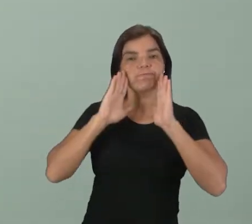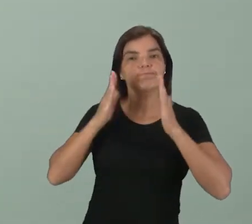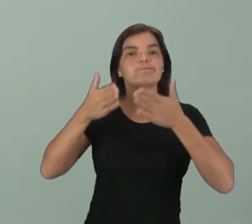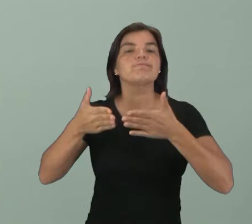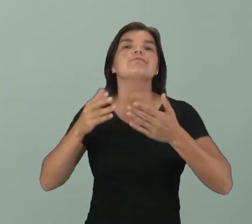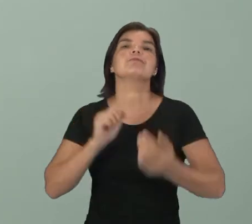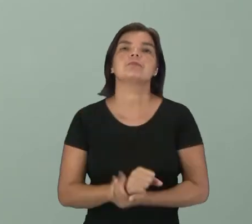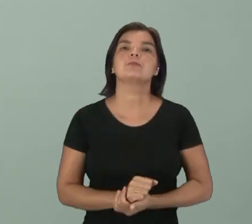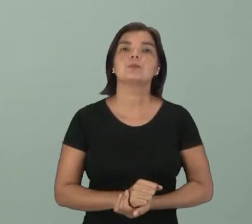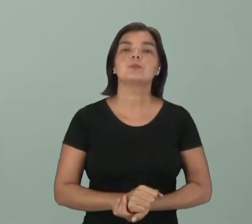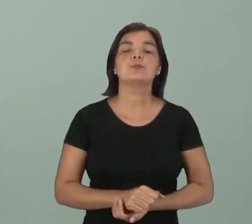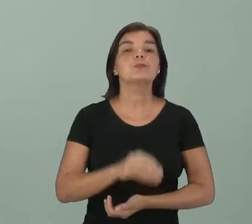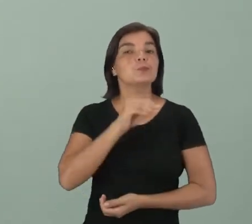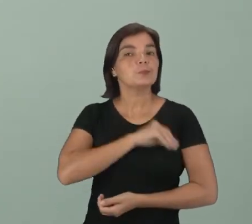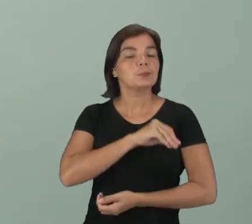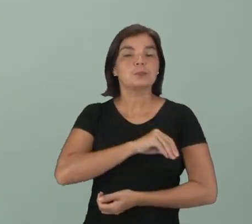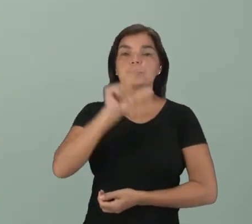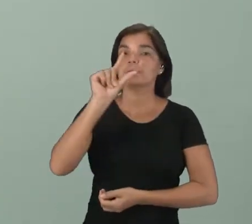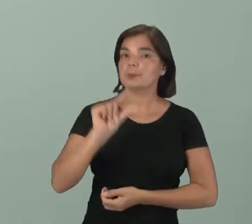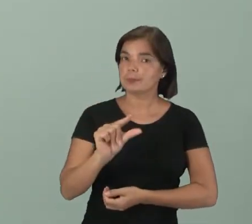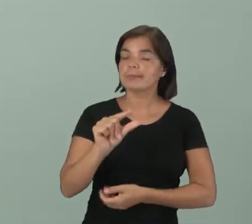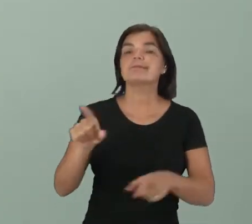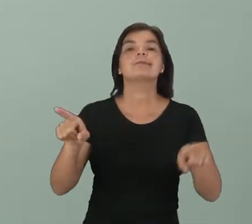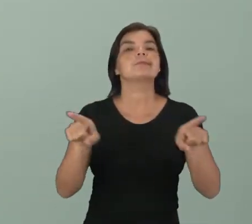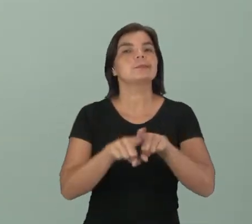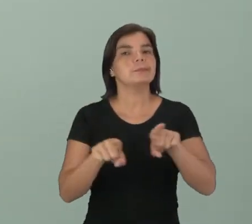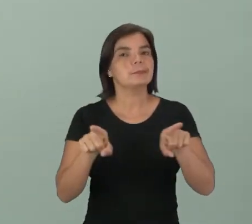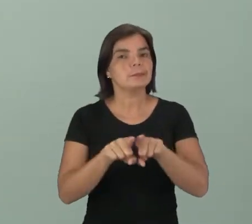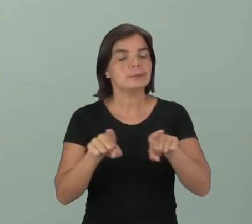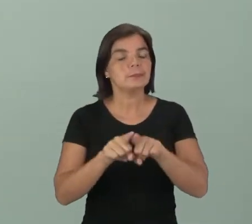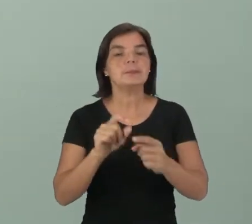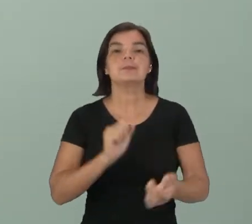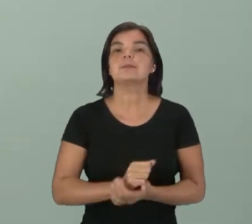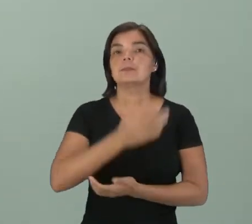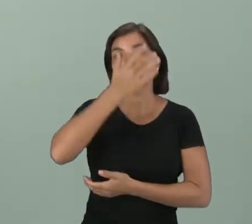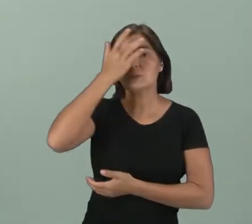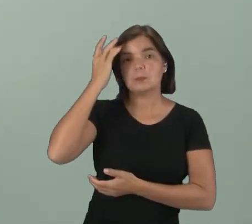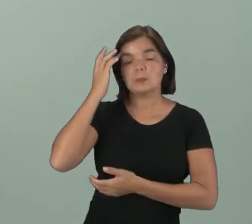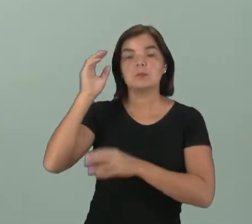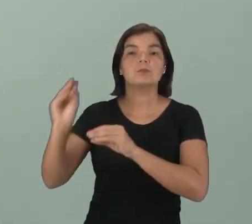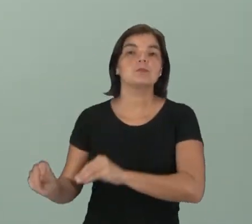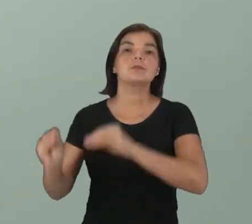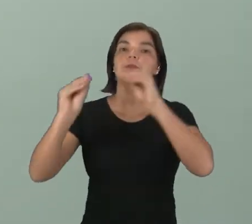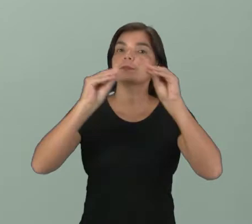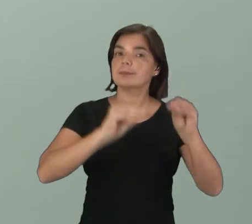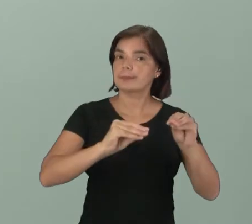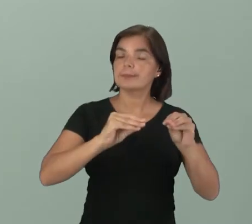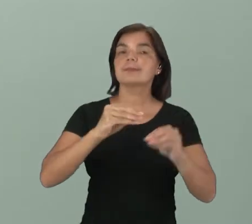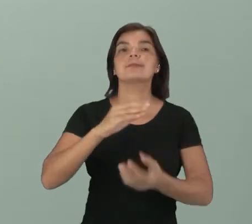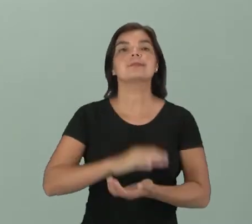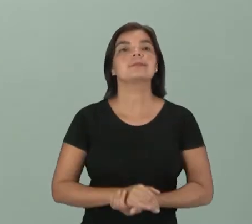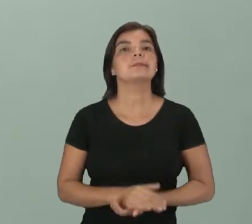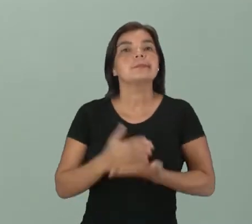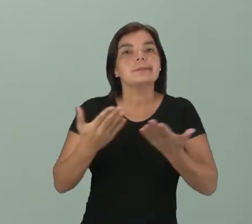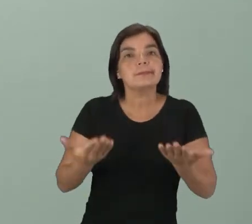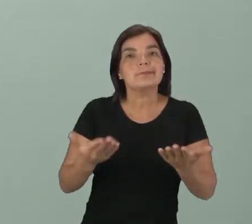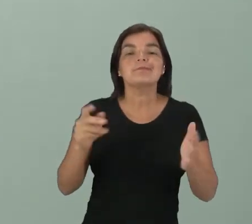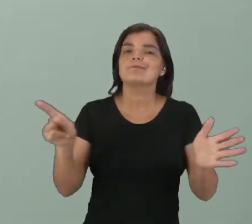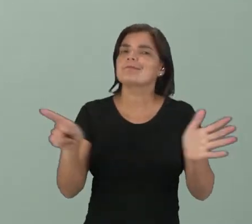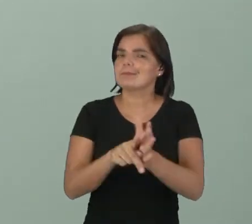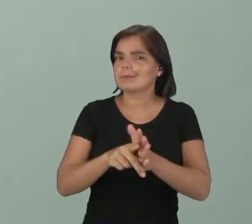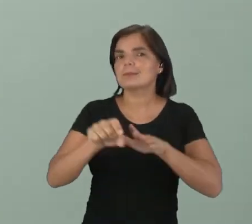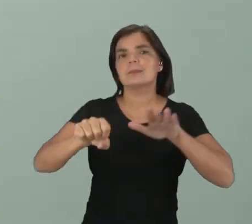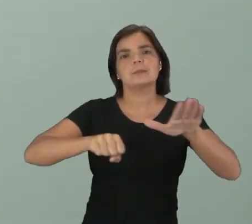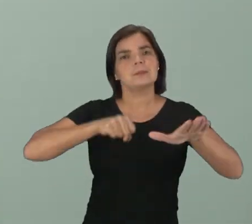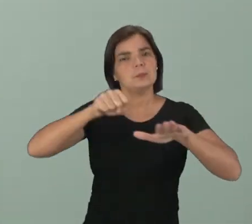concentração fundiária os baixos salários também fez com que essas pessoas saíssem do campo e também